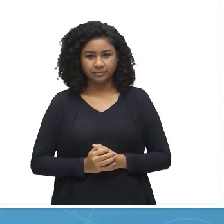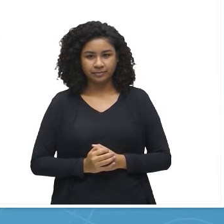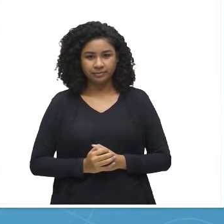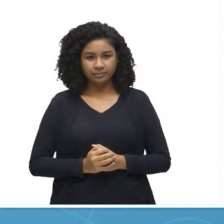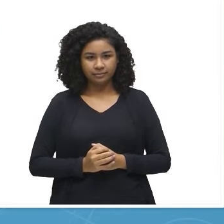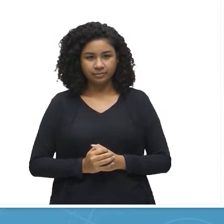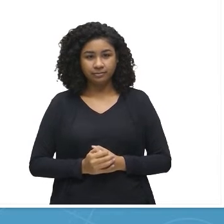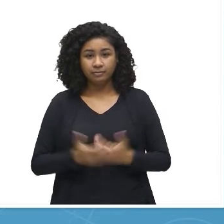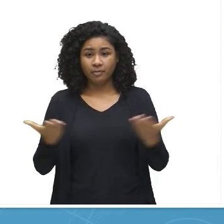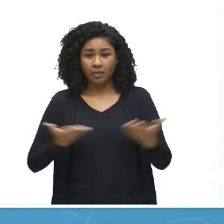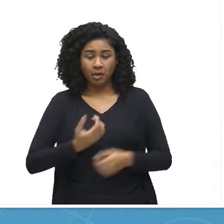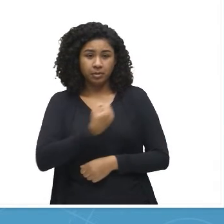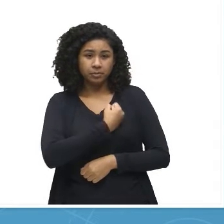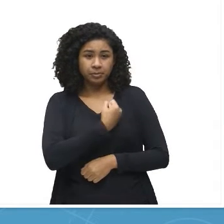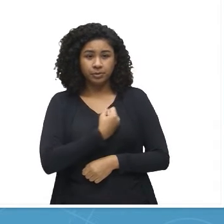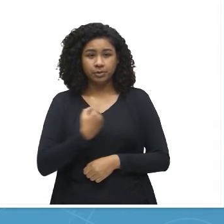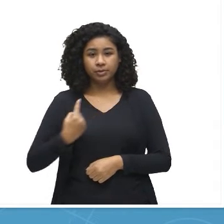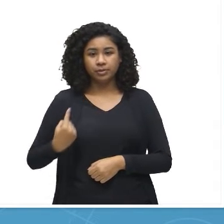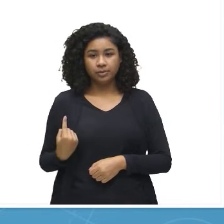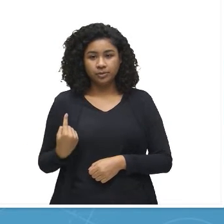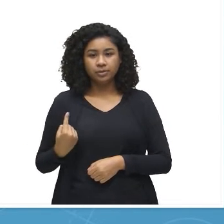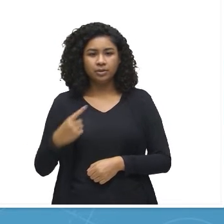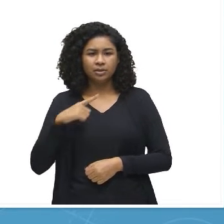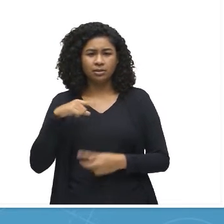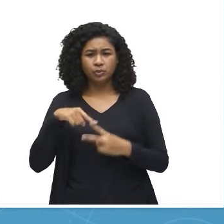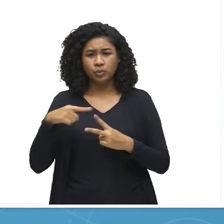Então, na nossa primeira questão, temos aí 2